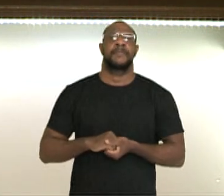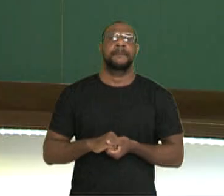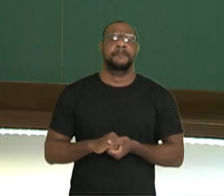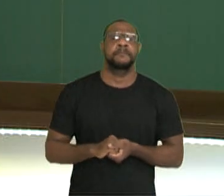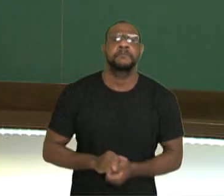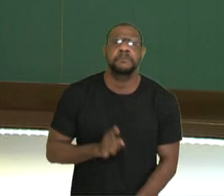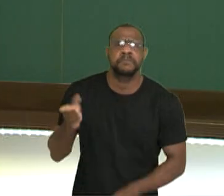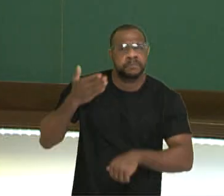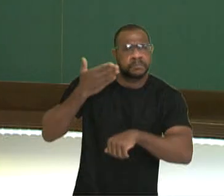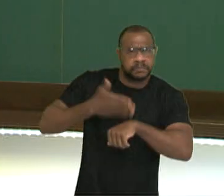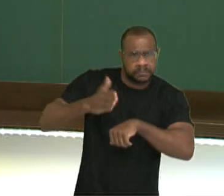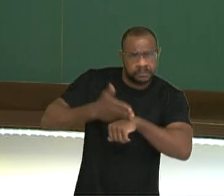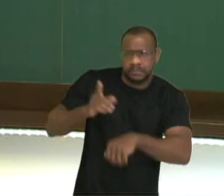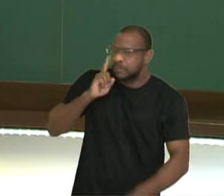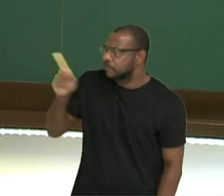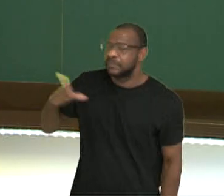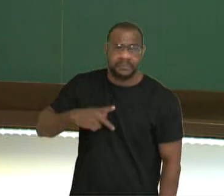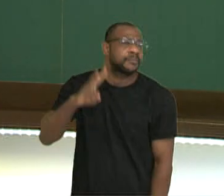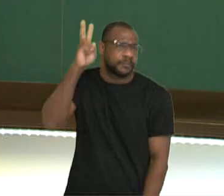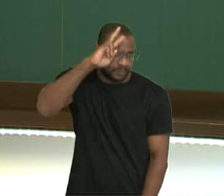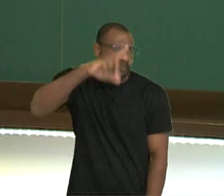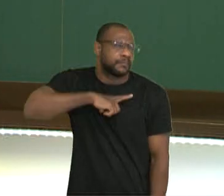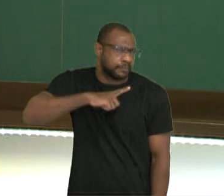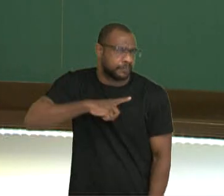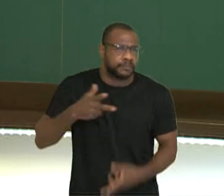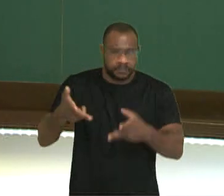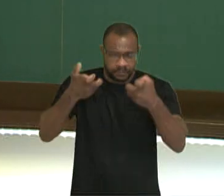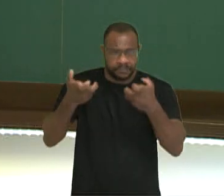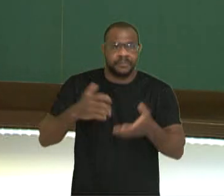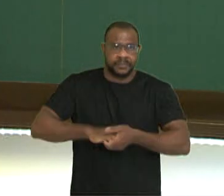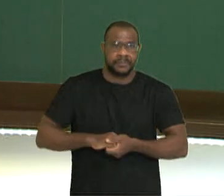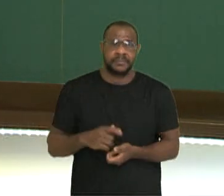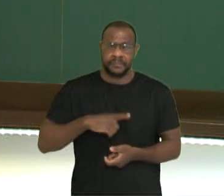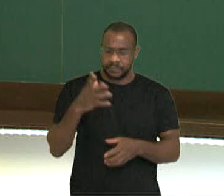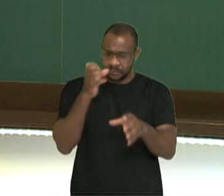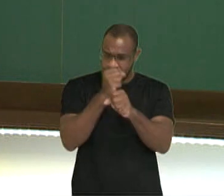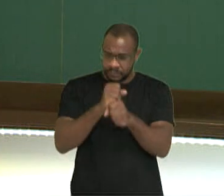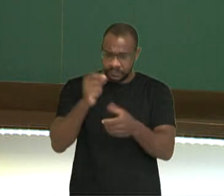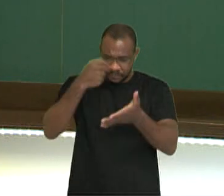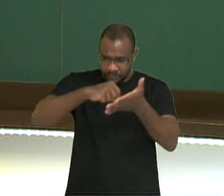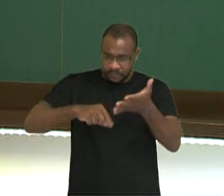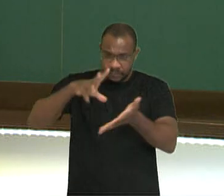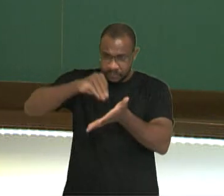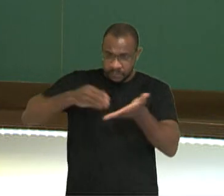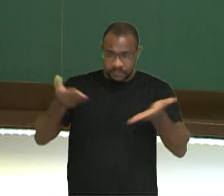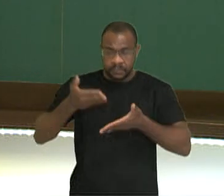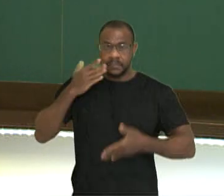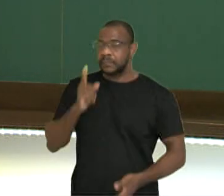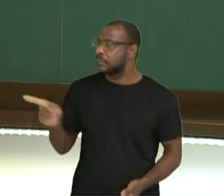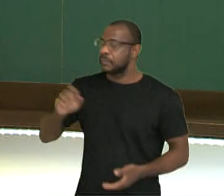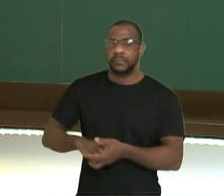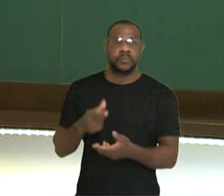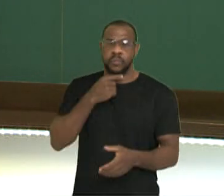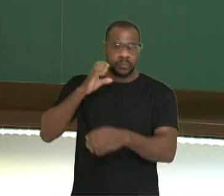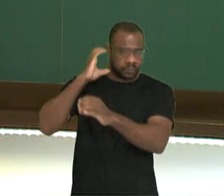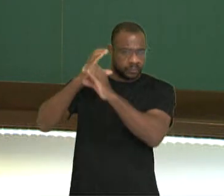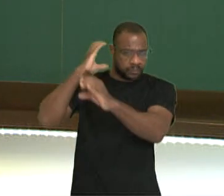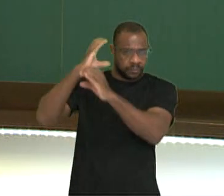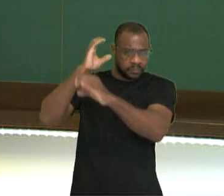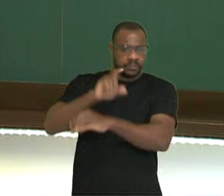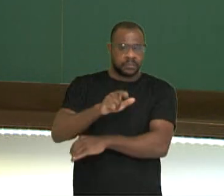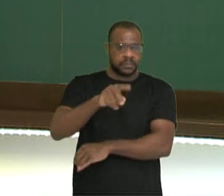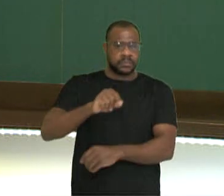Esse exercício, ele tem mais história, então se liga na historinha, já vai tomando nota aí para você não perder tempo. O engenheiro Luiz